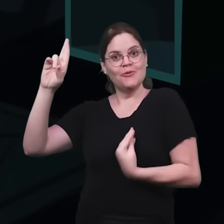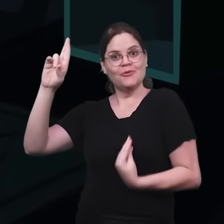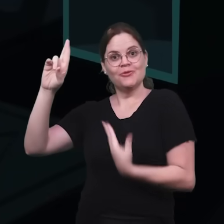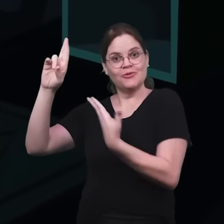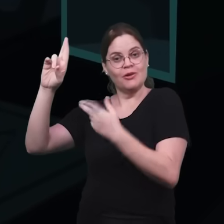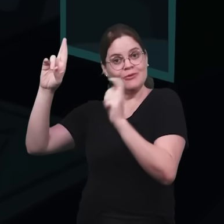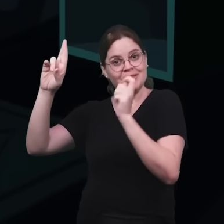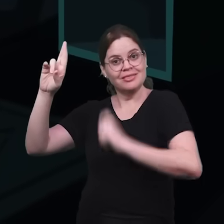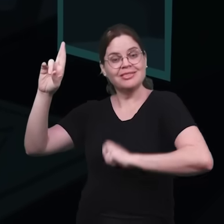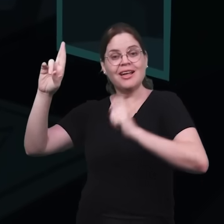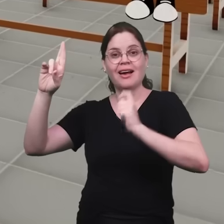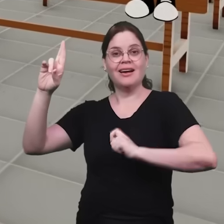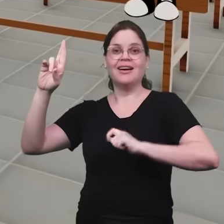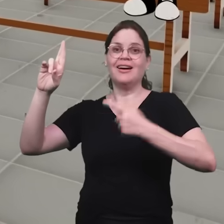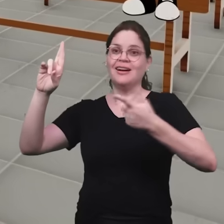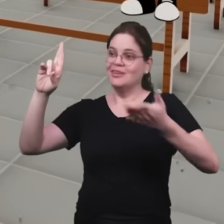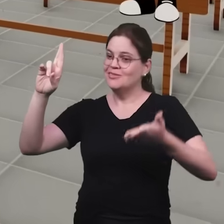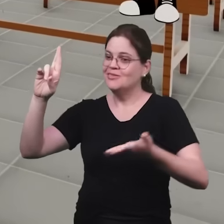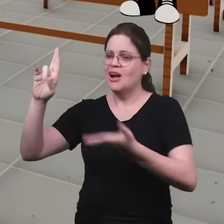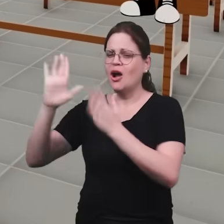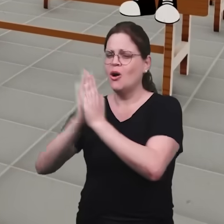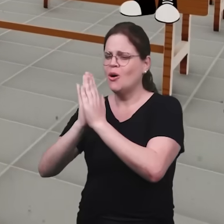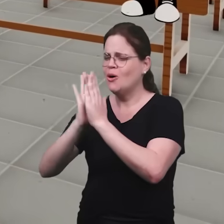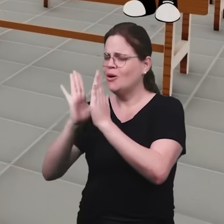pode achar, e